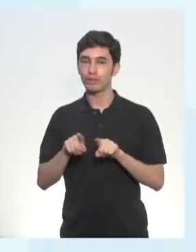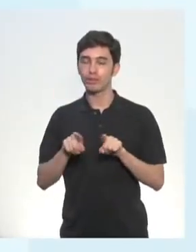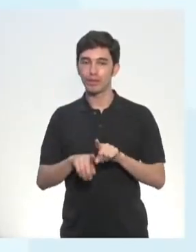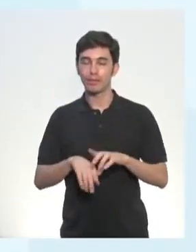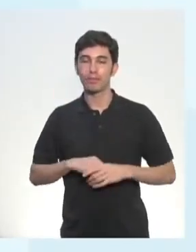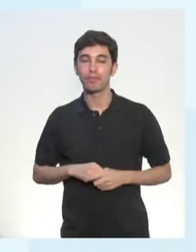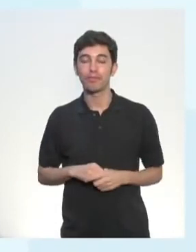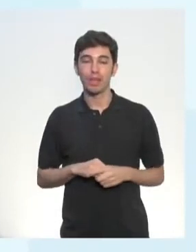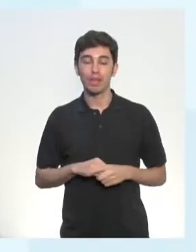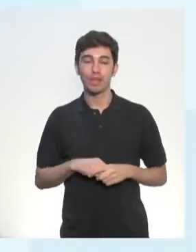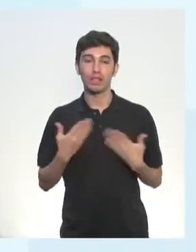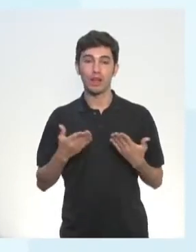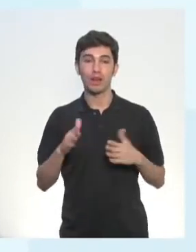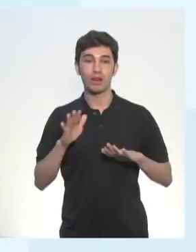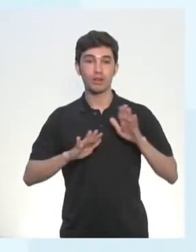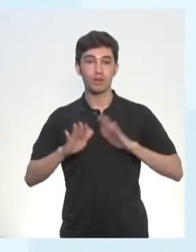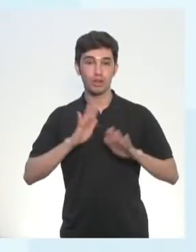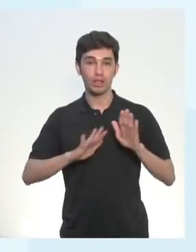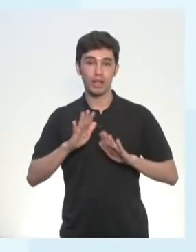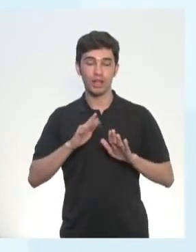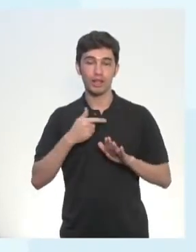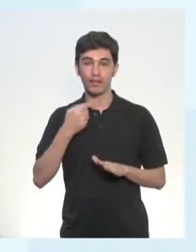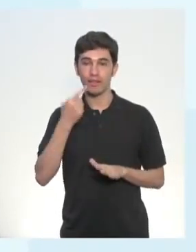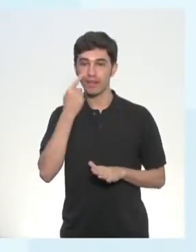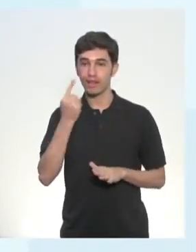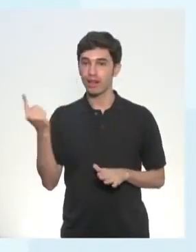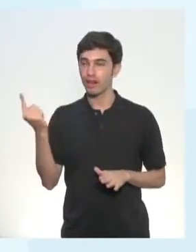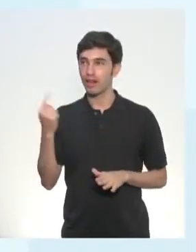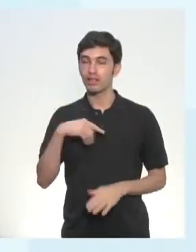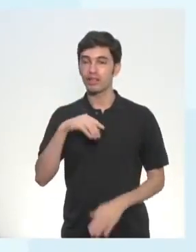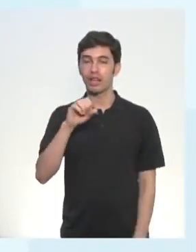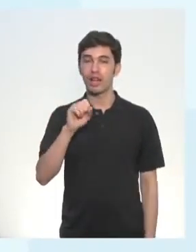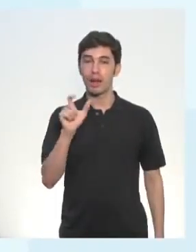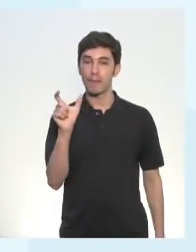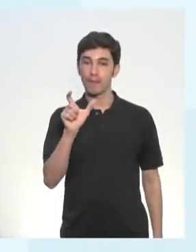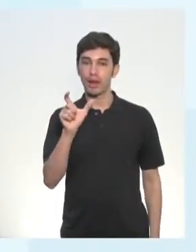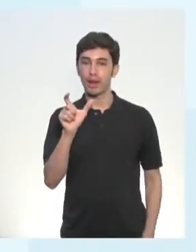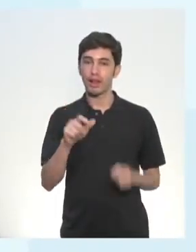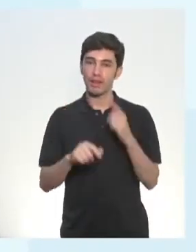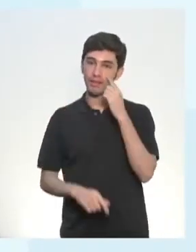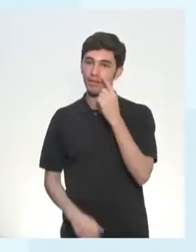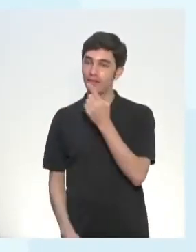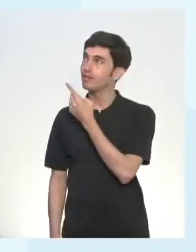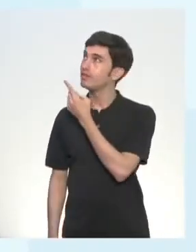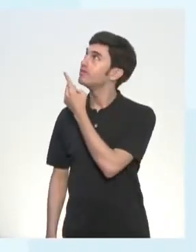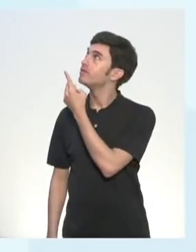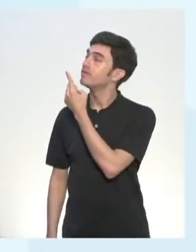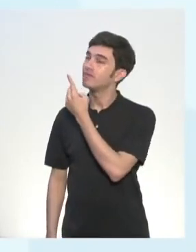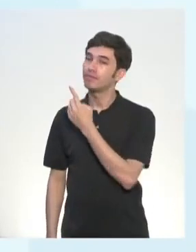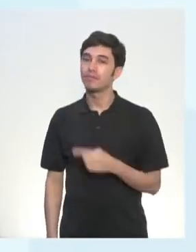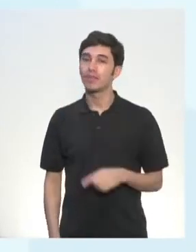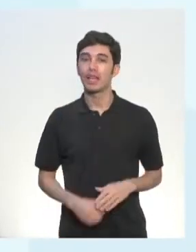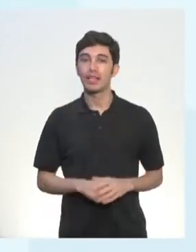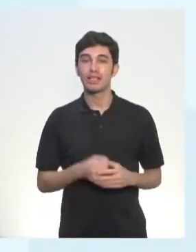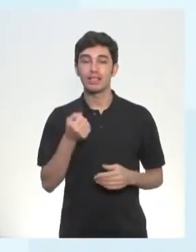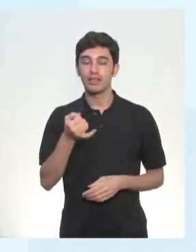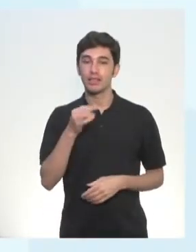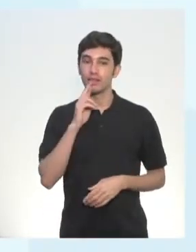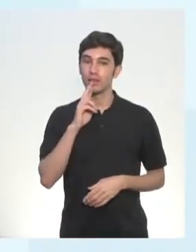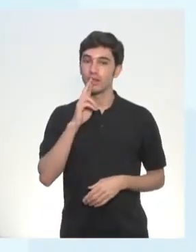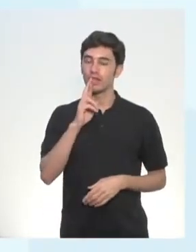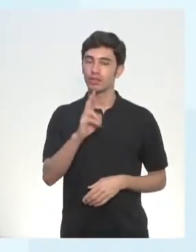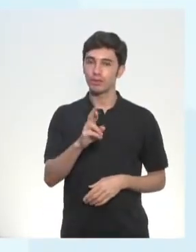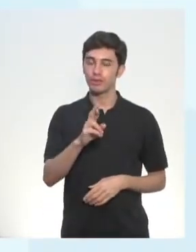fala of South African origin, né? Então, se você for responder aqui, você não